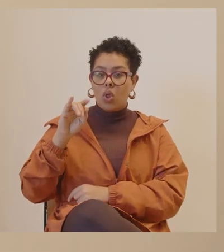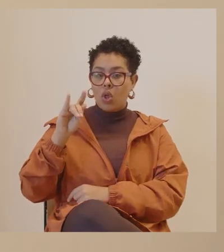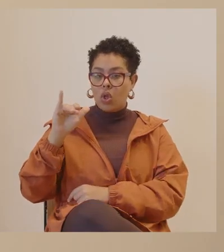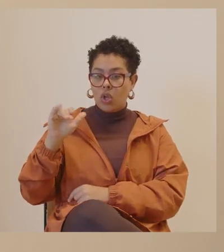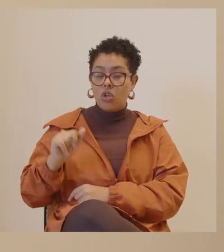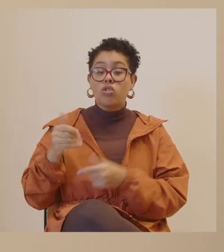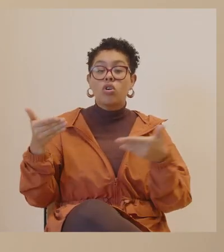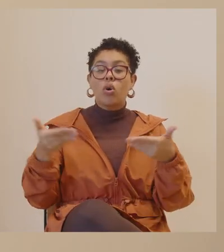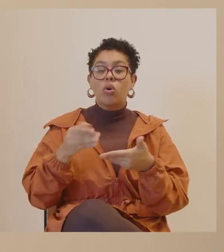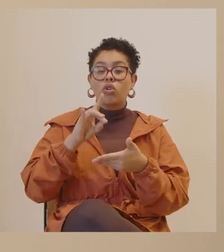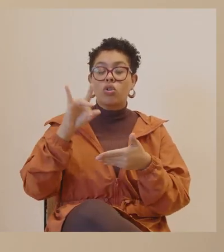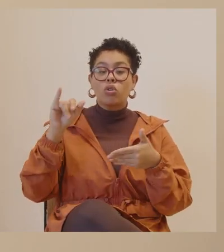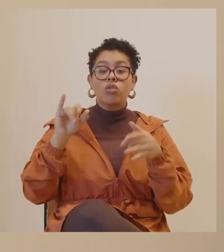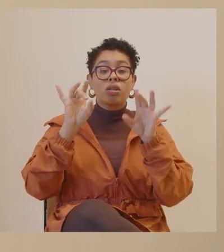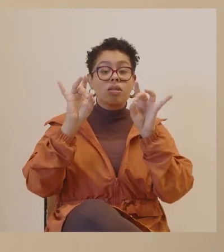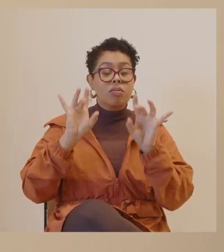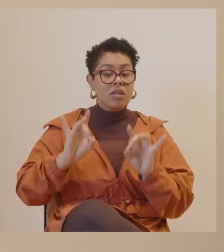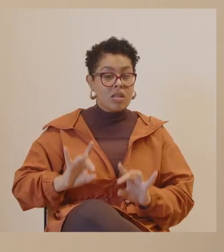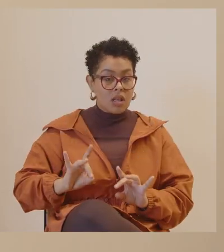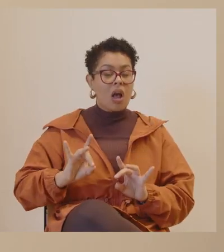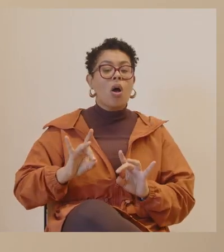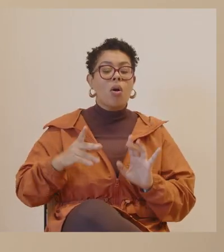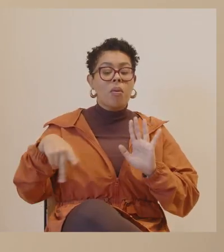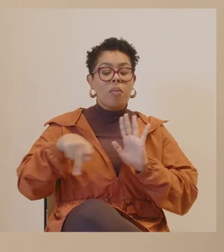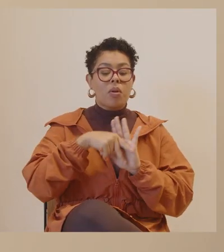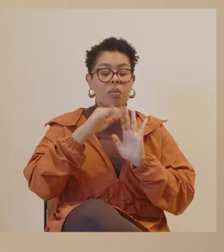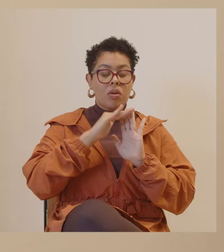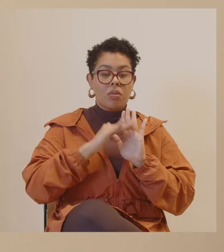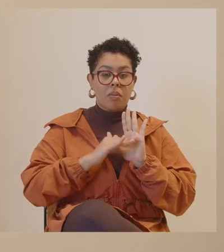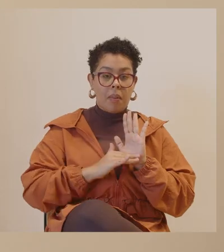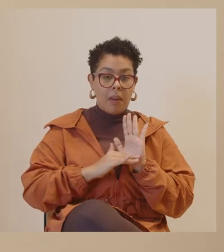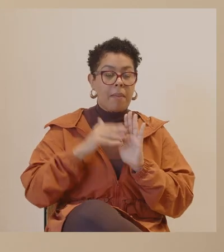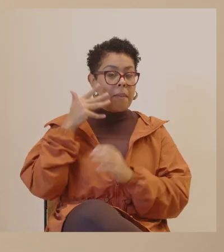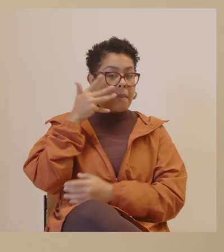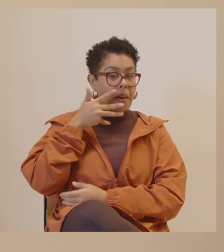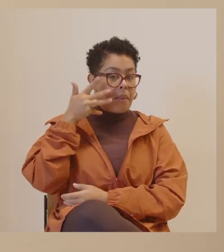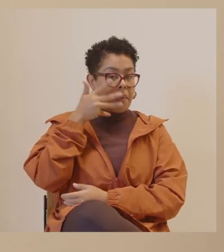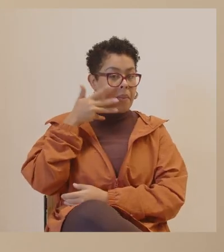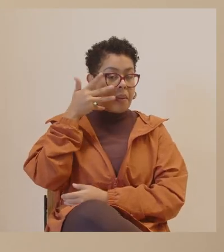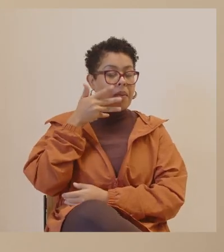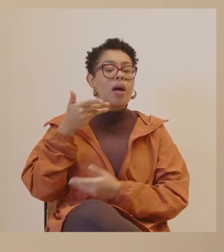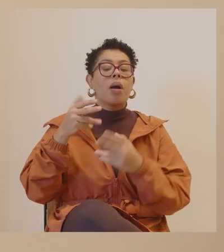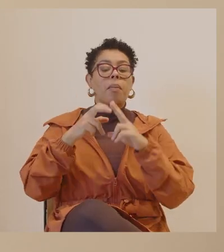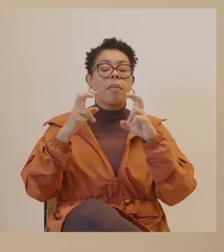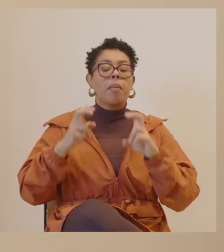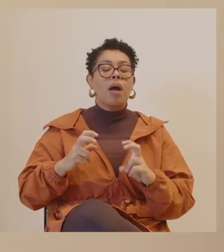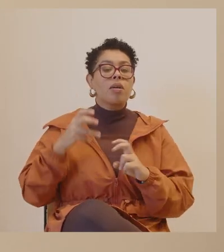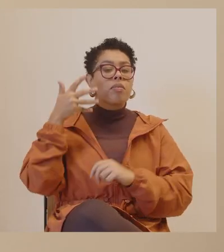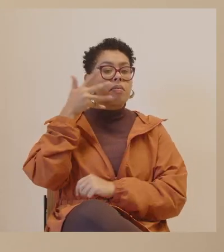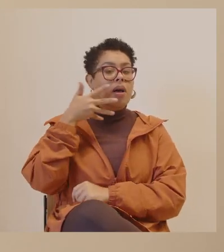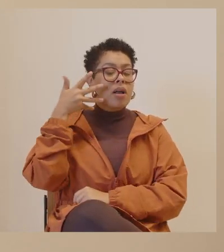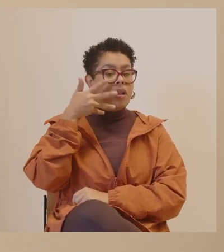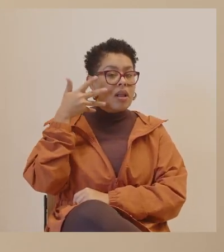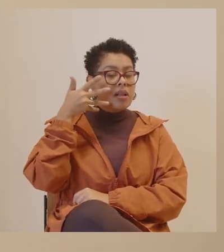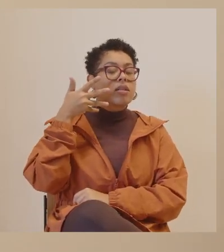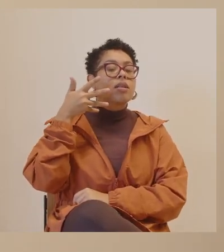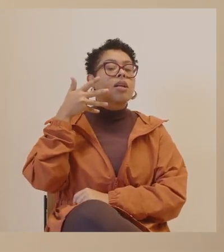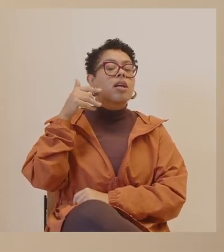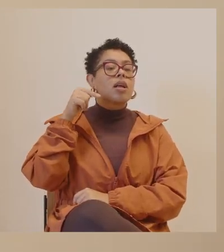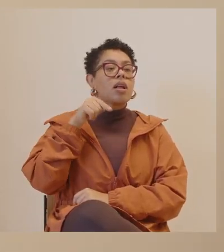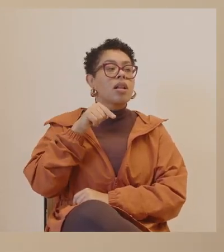bastante especial para esse programa de palestras, porque o MASP Palestras, da maneira como ele está,